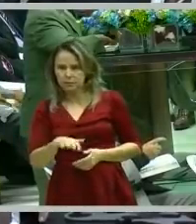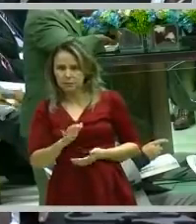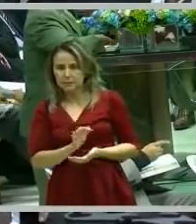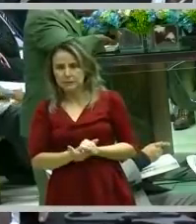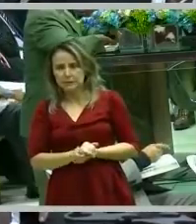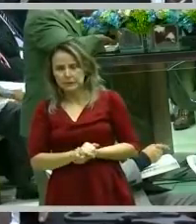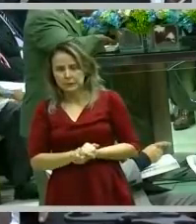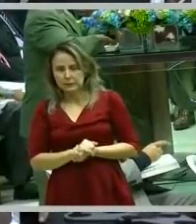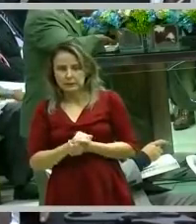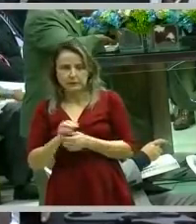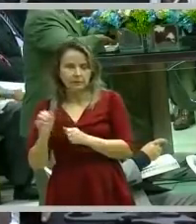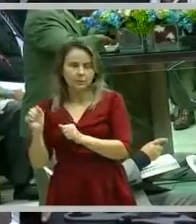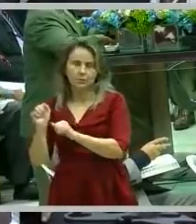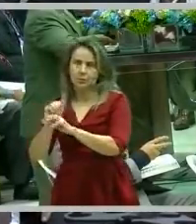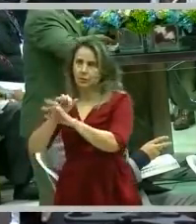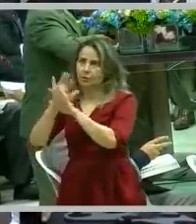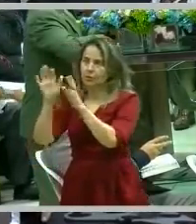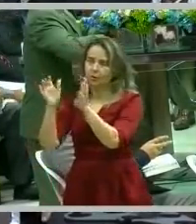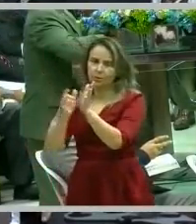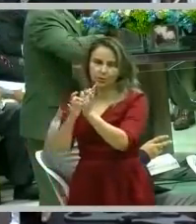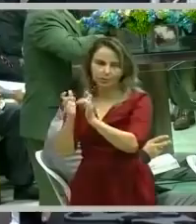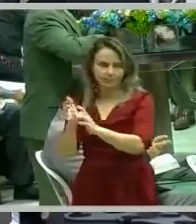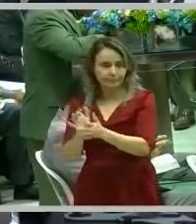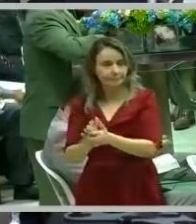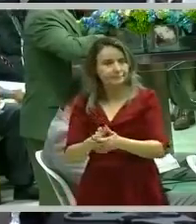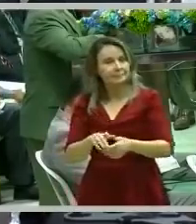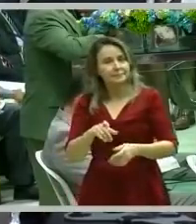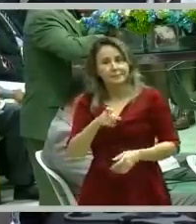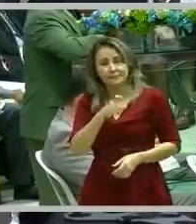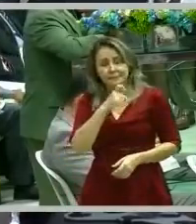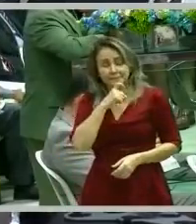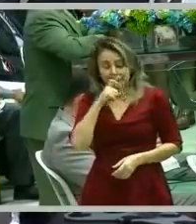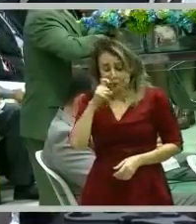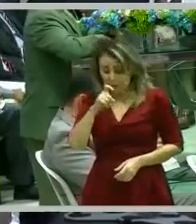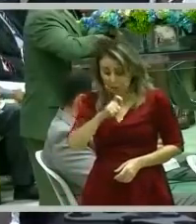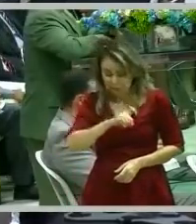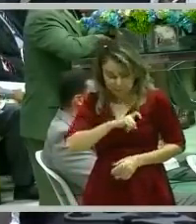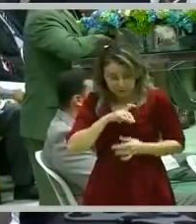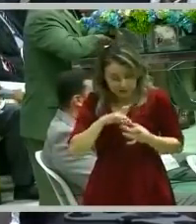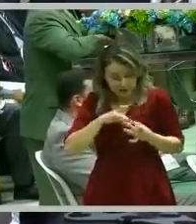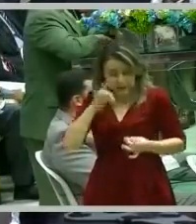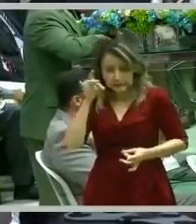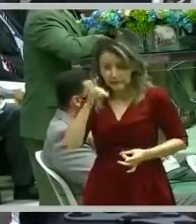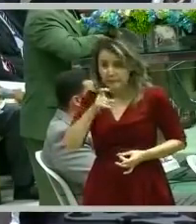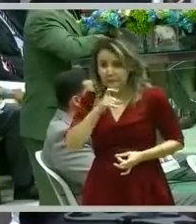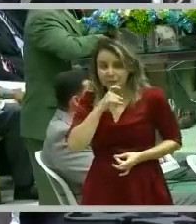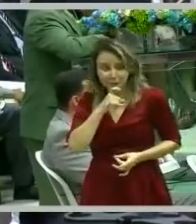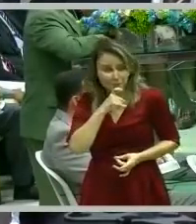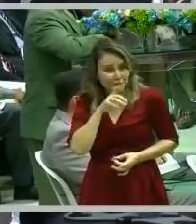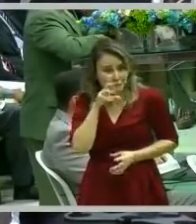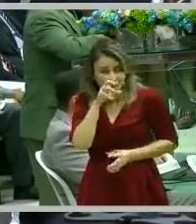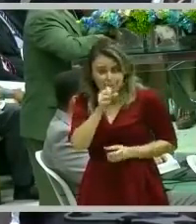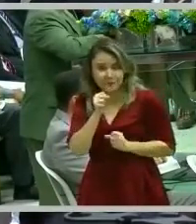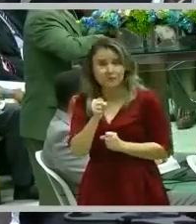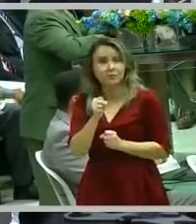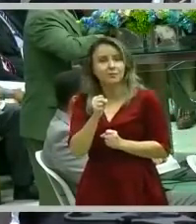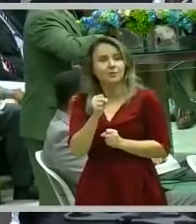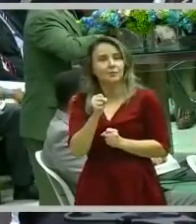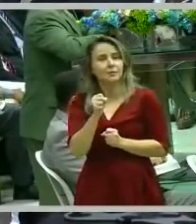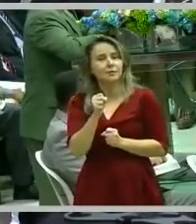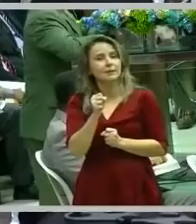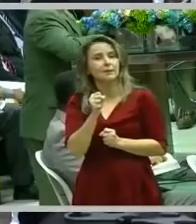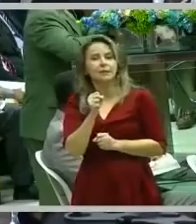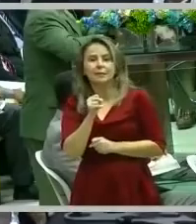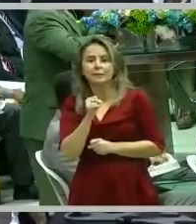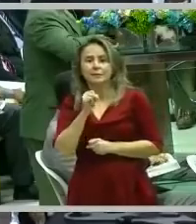Glória a Jesus. Mais frio espiritual. É tão frio espiritual, que se um pinguim